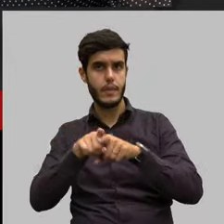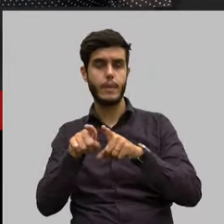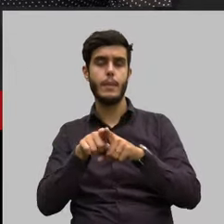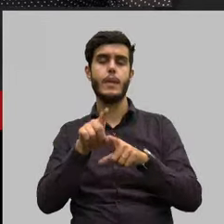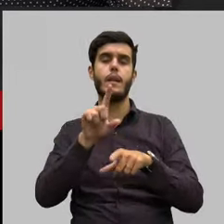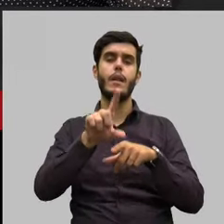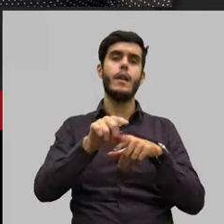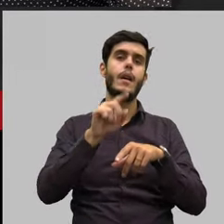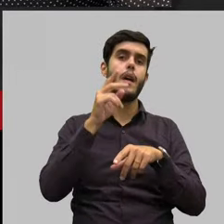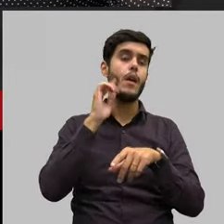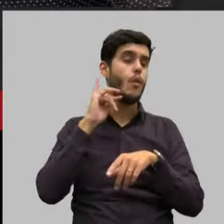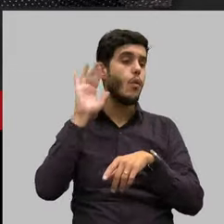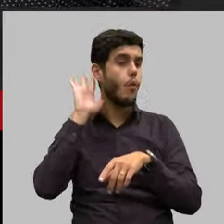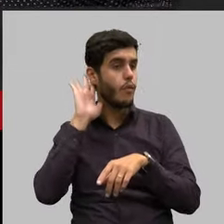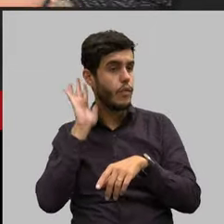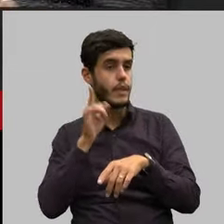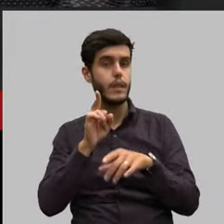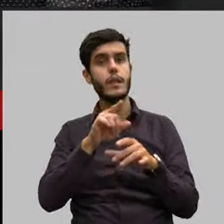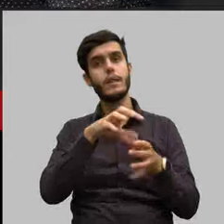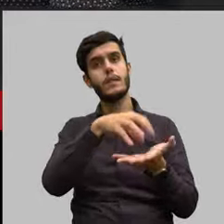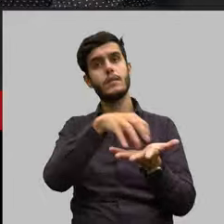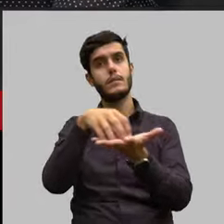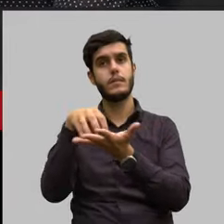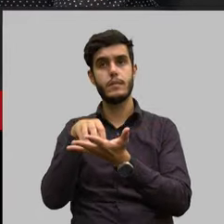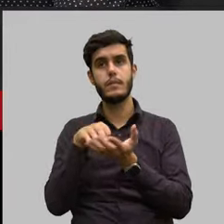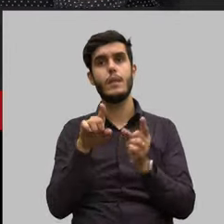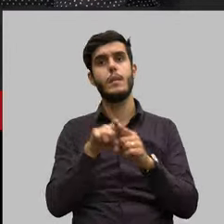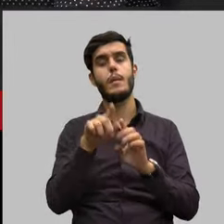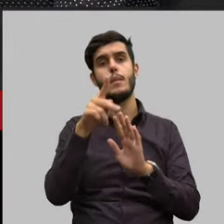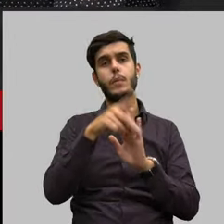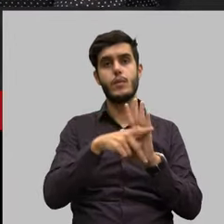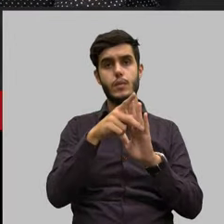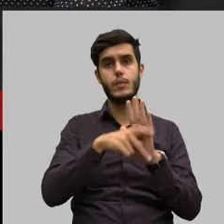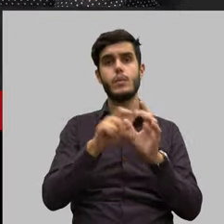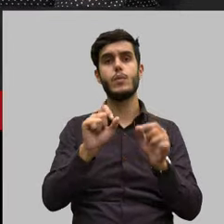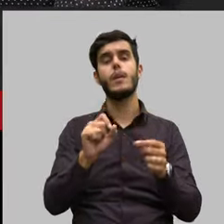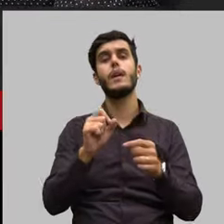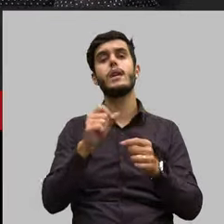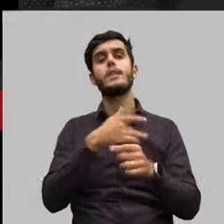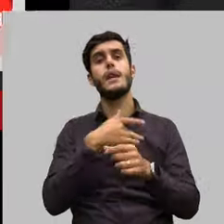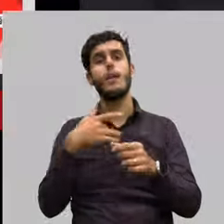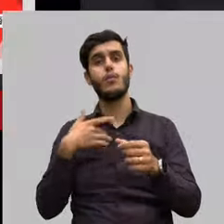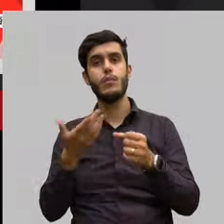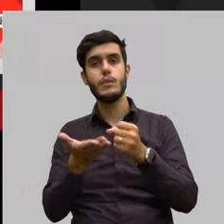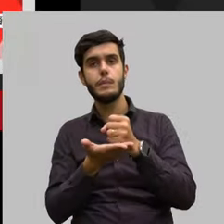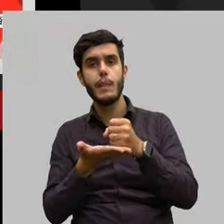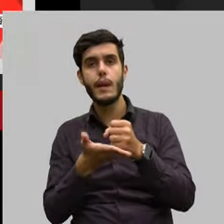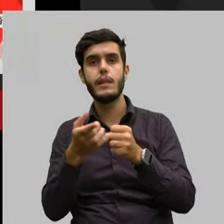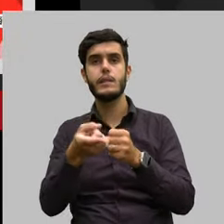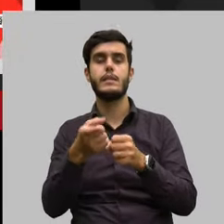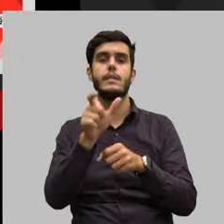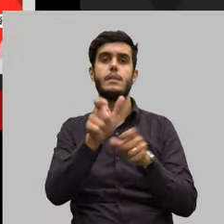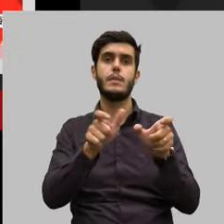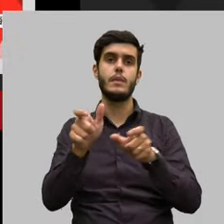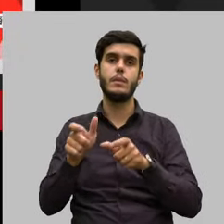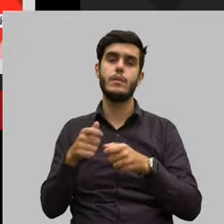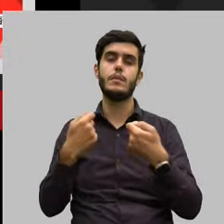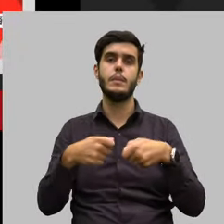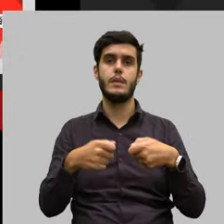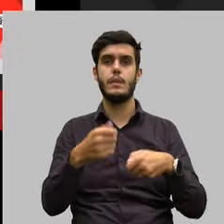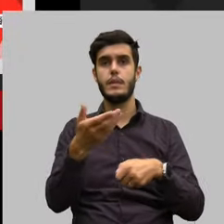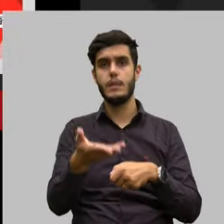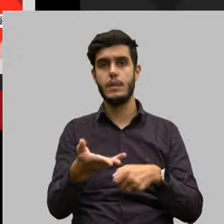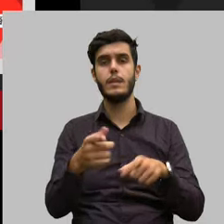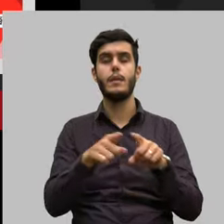tradicionais e o início da execução do projeto de universalização do saneamento básico para municípios atingidos com que destinará mais de R